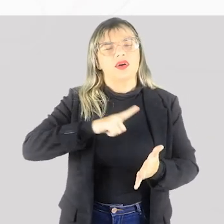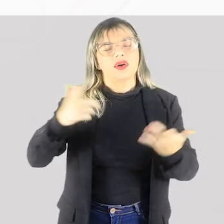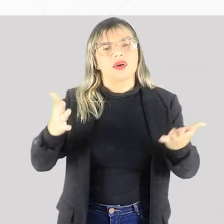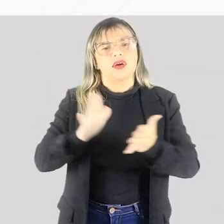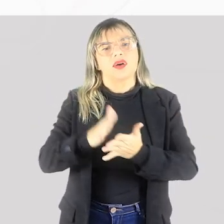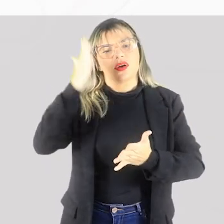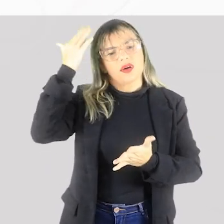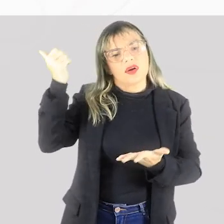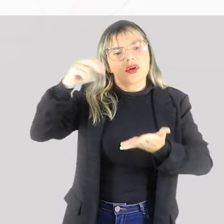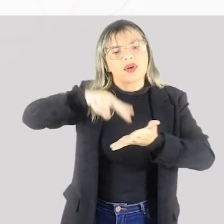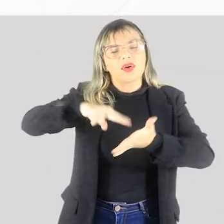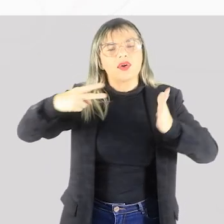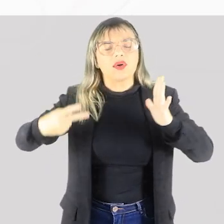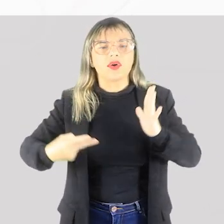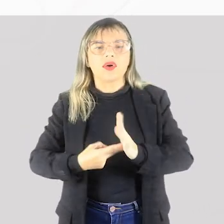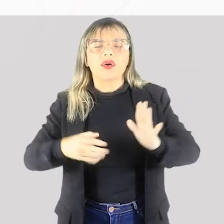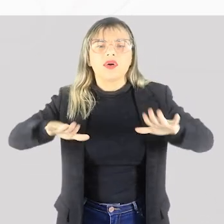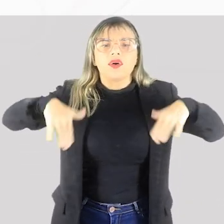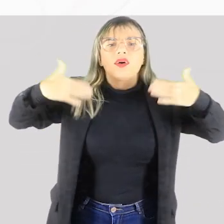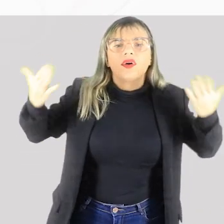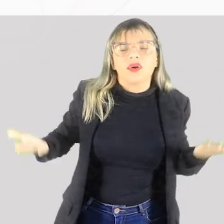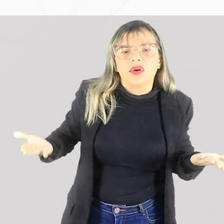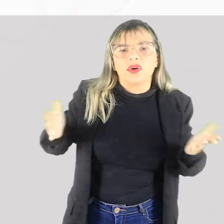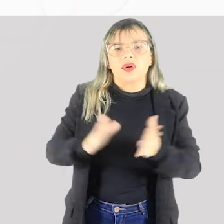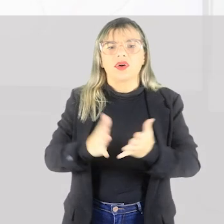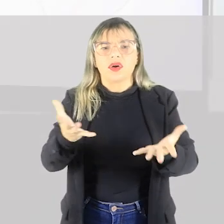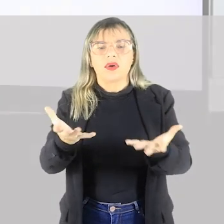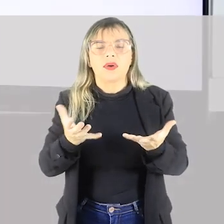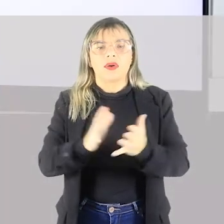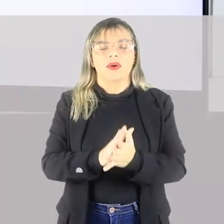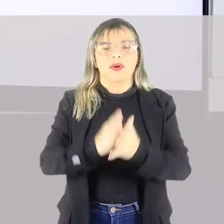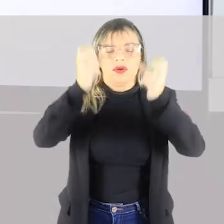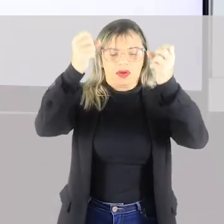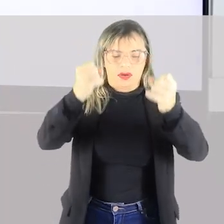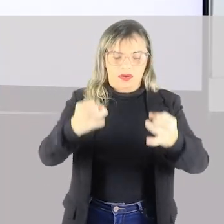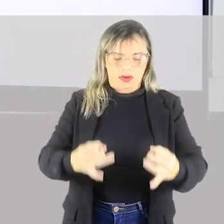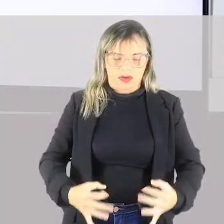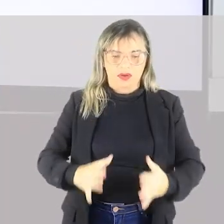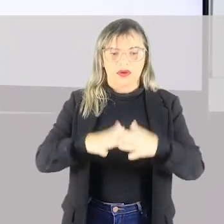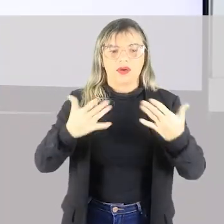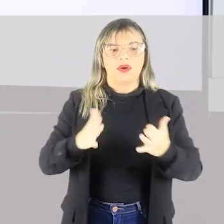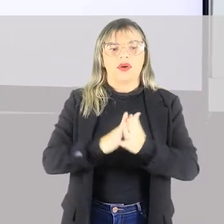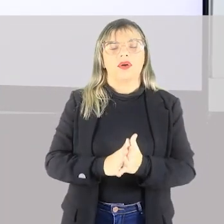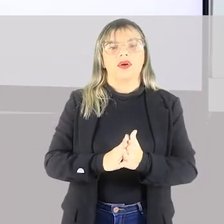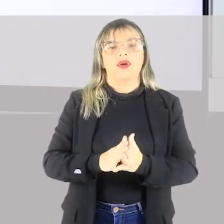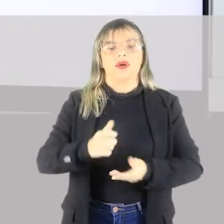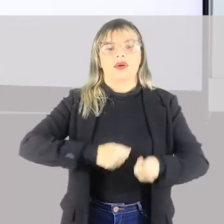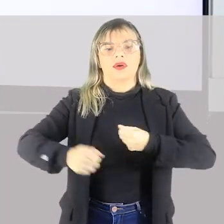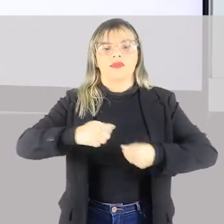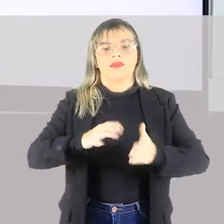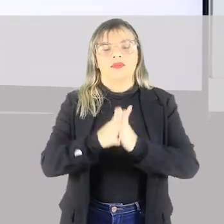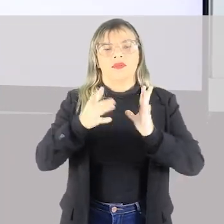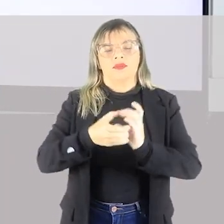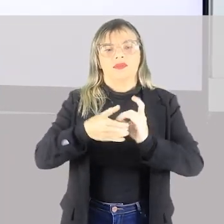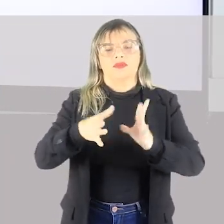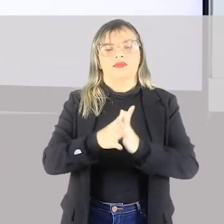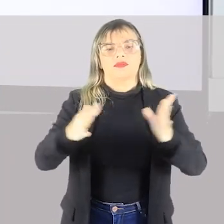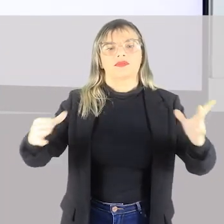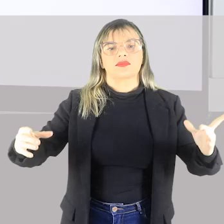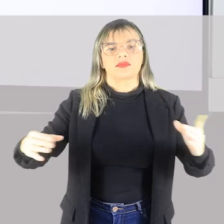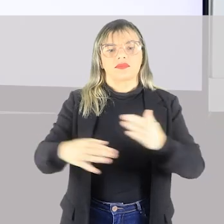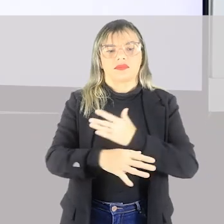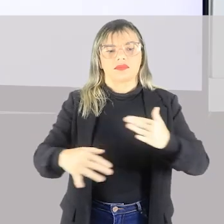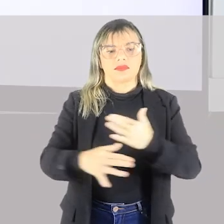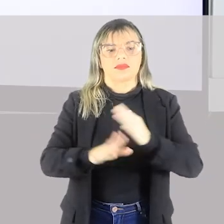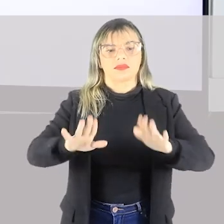que significa isso, né? O que a gente está querendo dizer quando a gente fala de gestão democrática da cidade. A